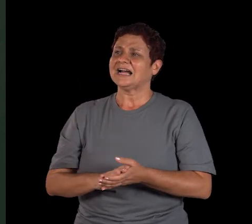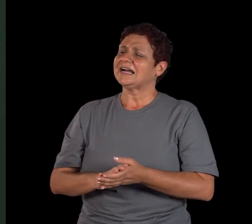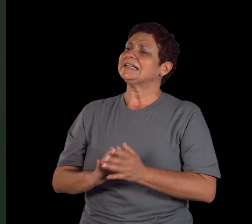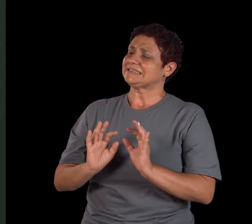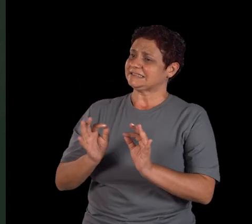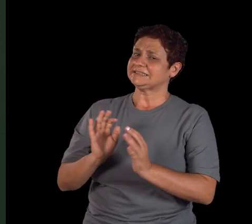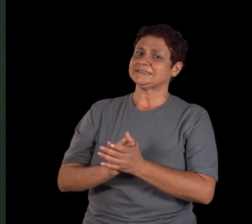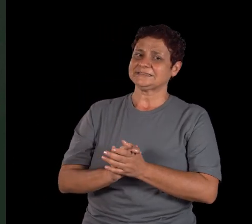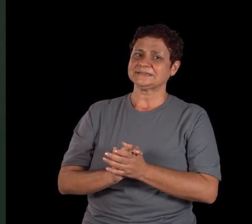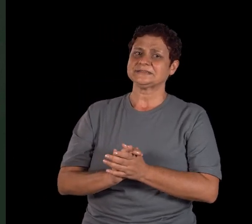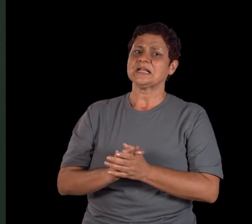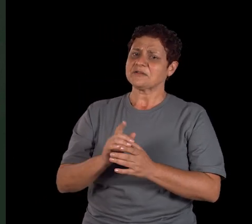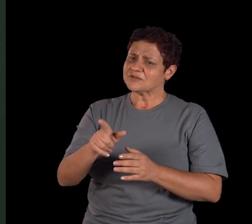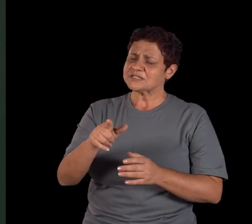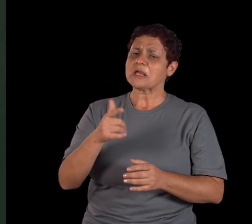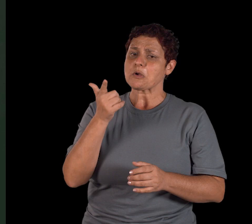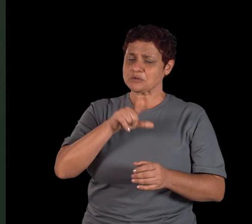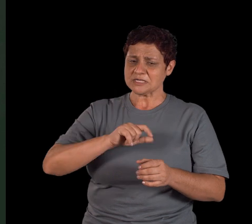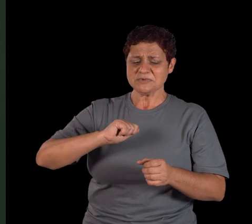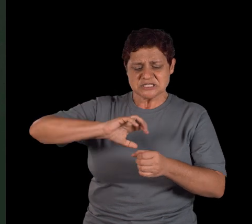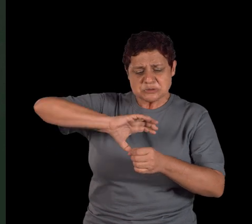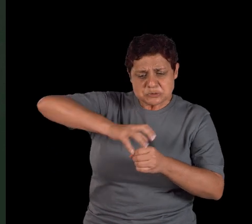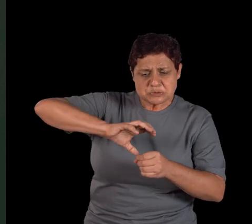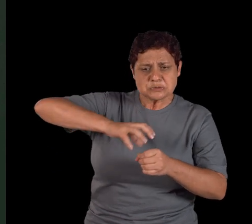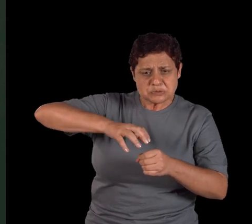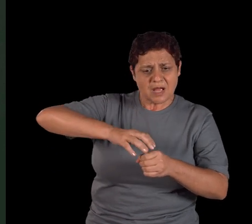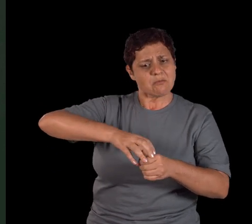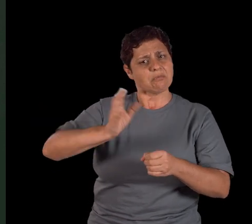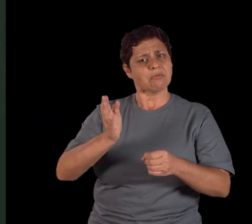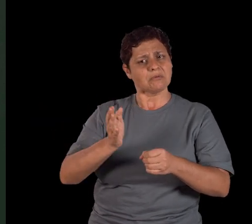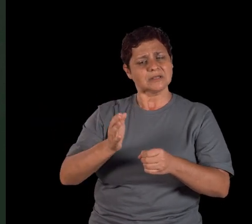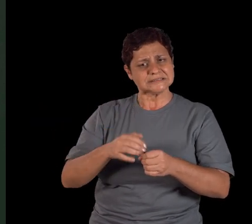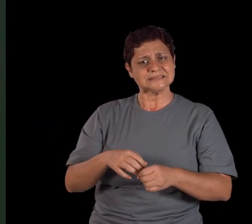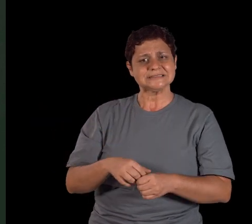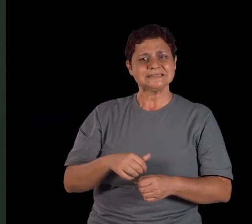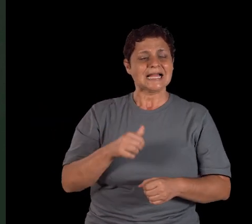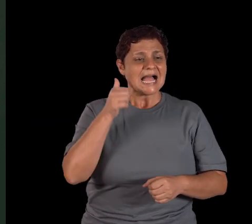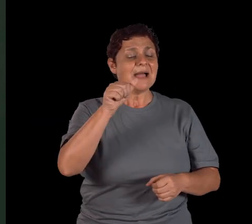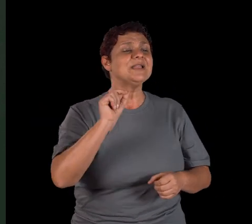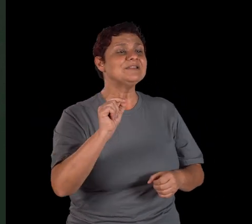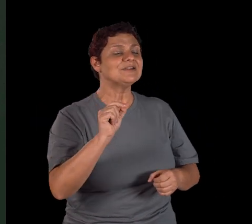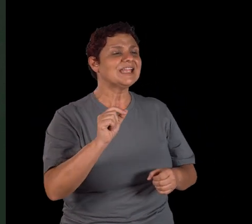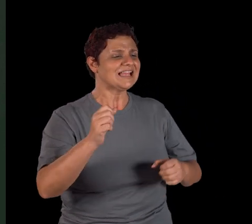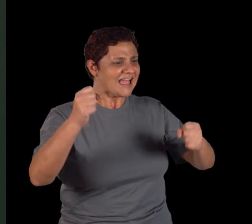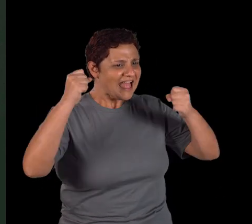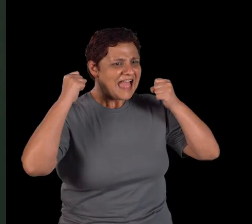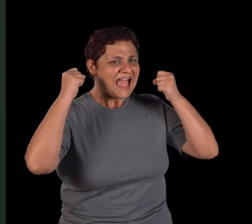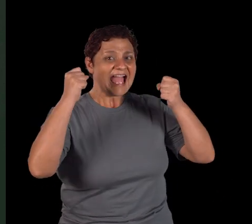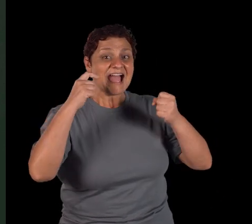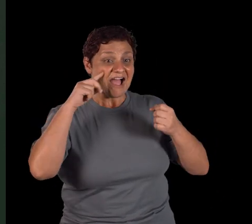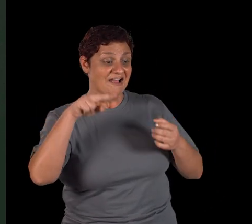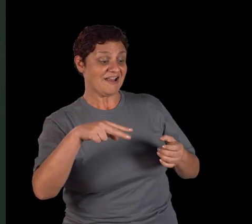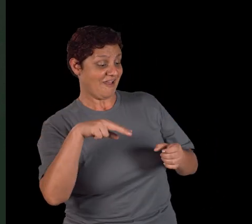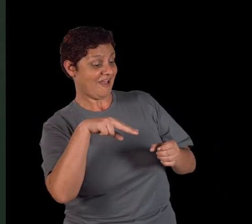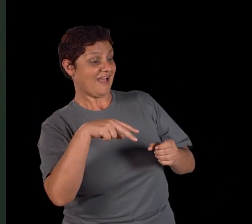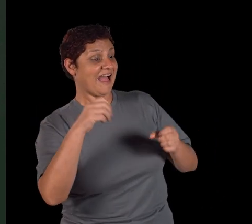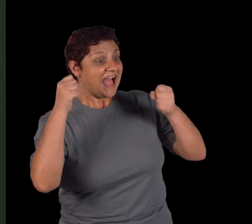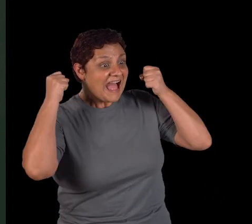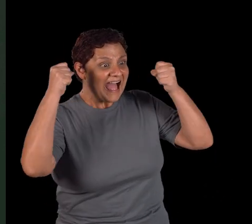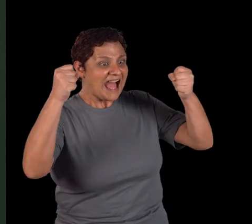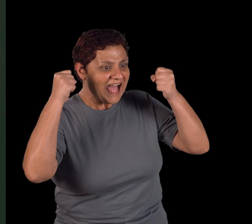então, para ela abrir, você tem que torcer. E a menininha faz o quê? Olha para a Coca-Cola